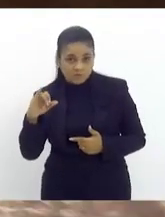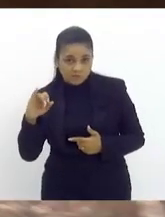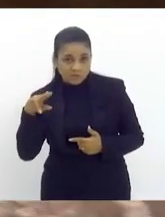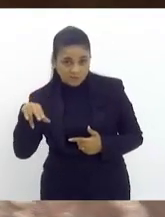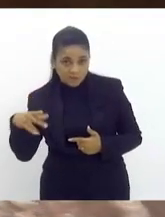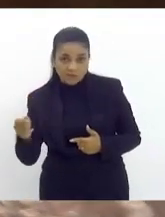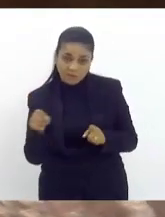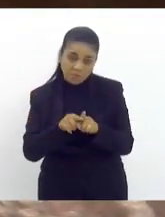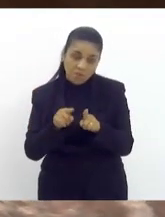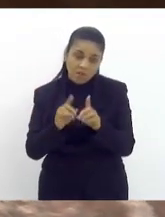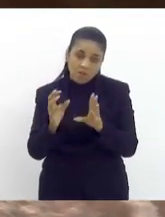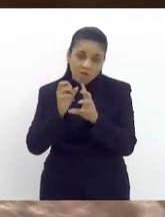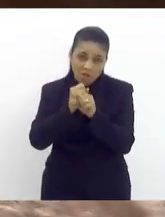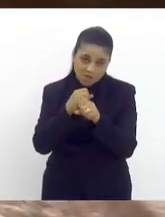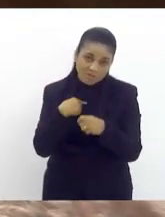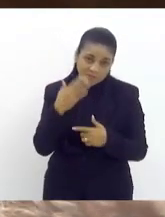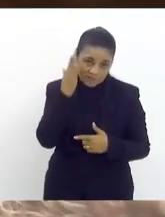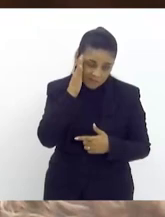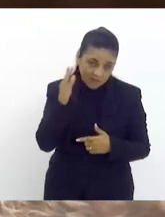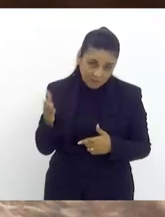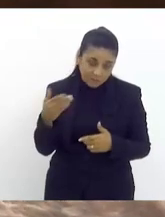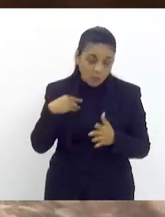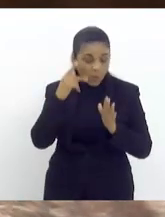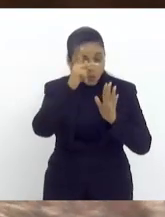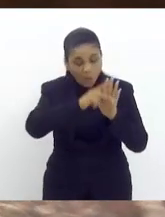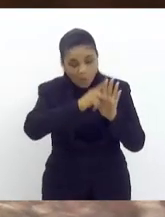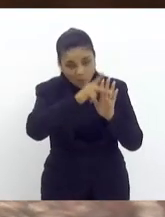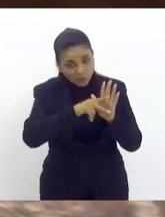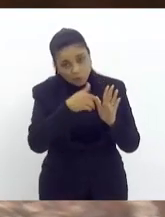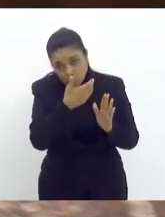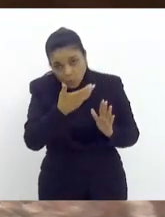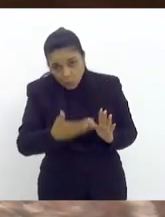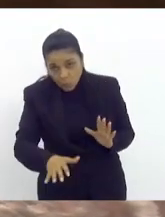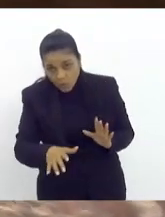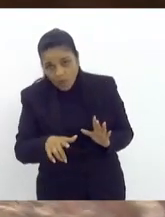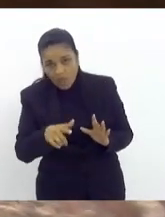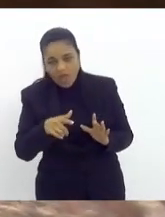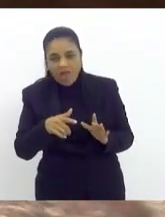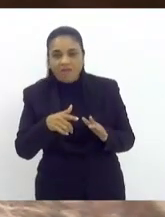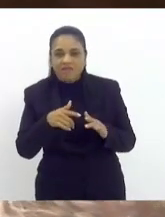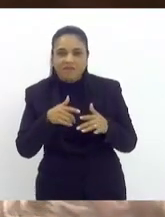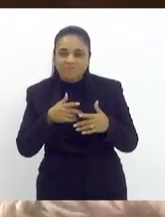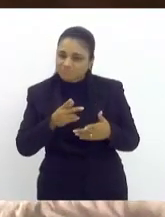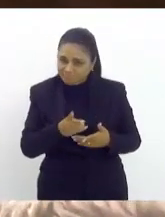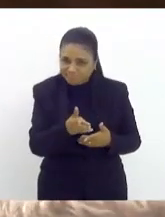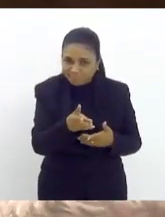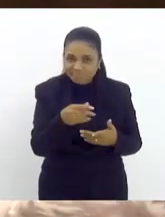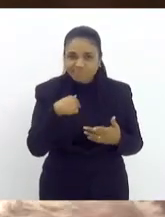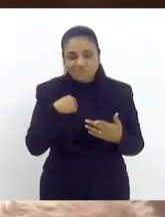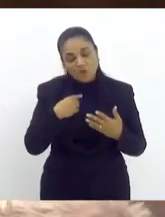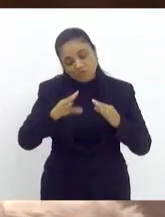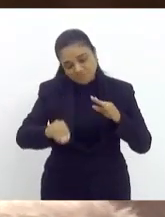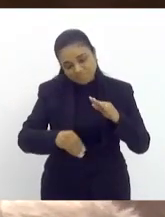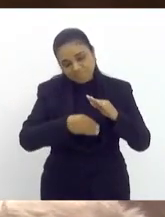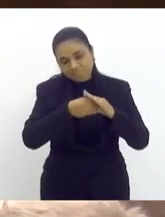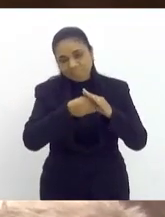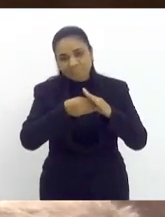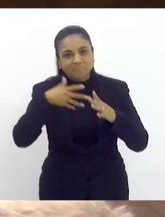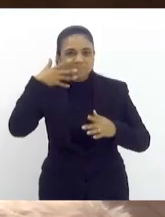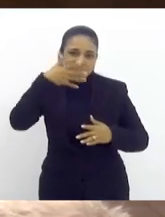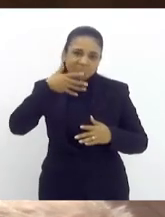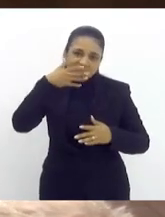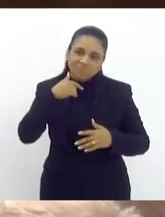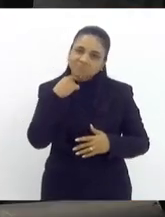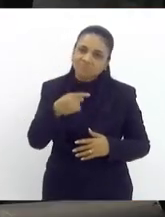o projeto não caminhe, não ande, o discurso sustenta qualquer emenda, mesmo sendo o discurso vão.